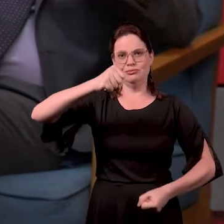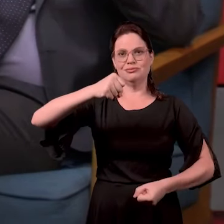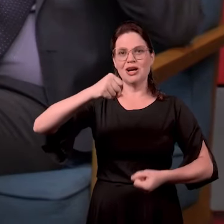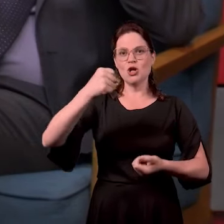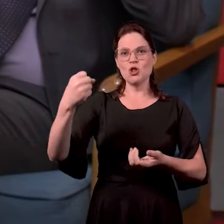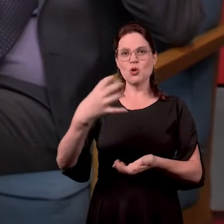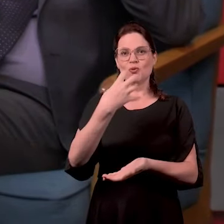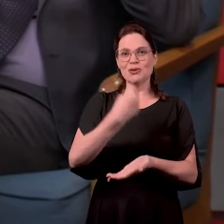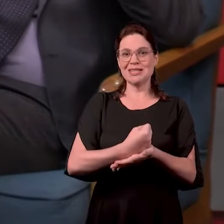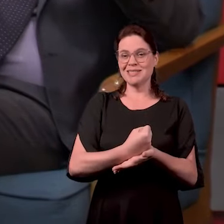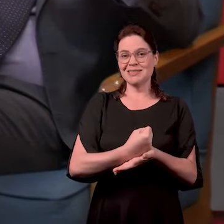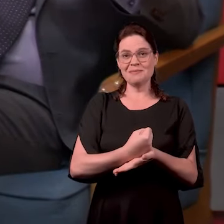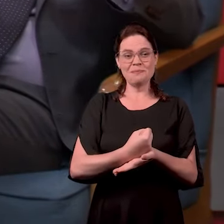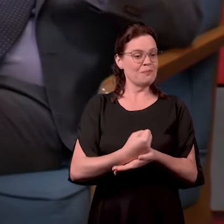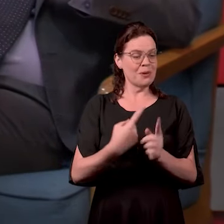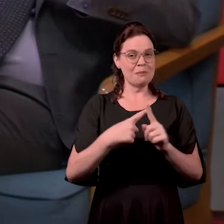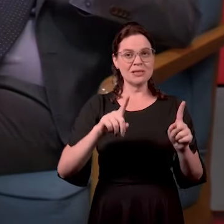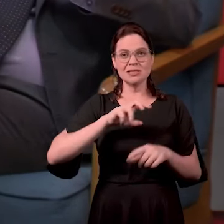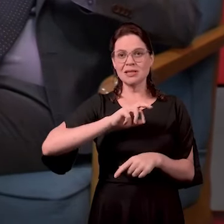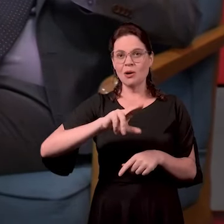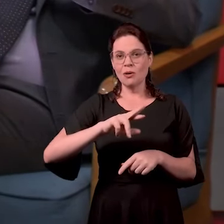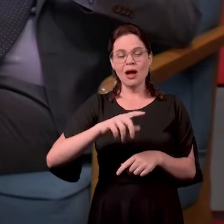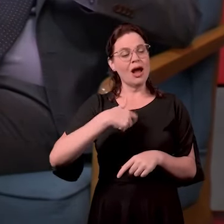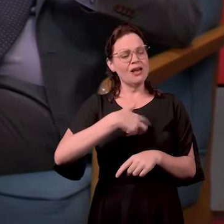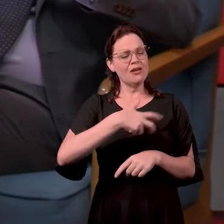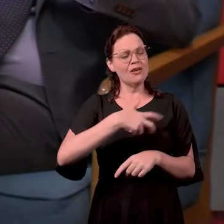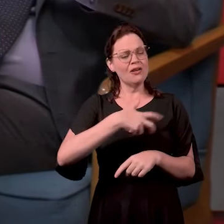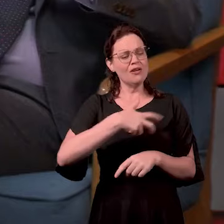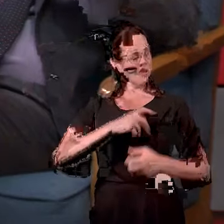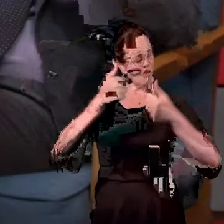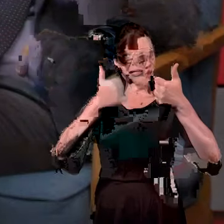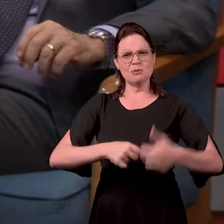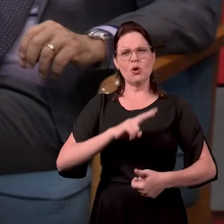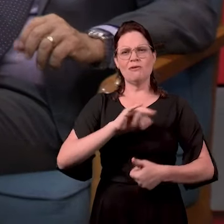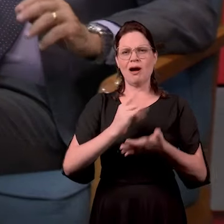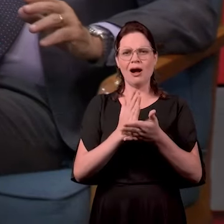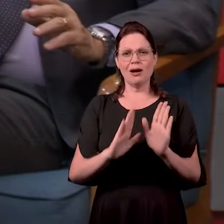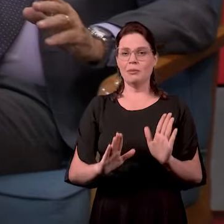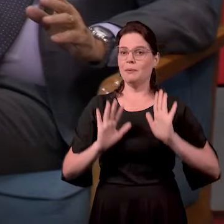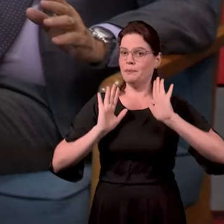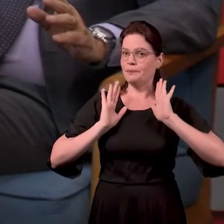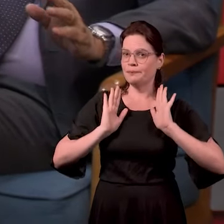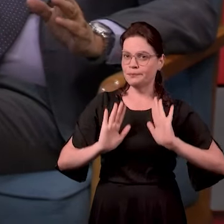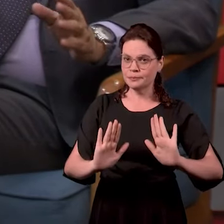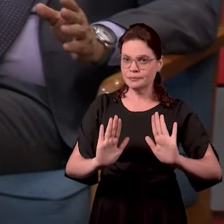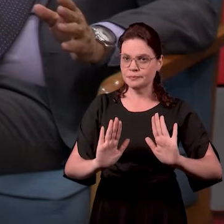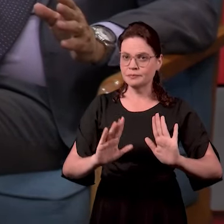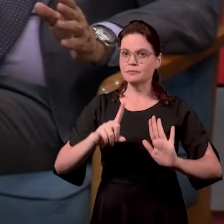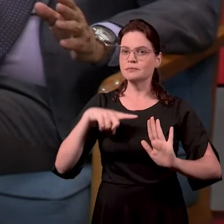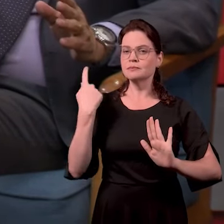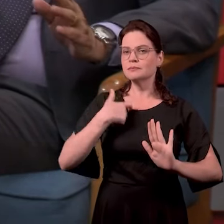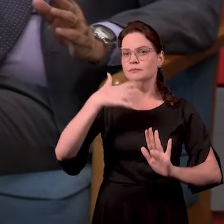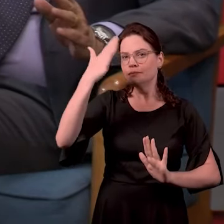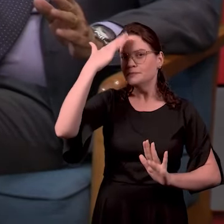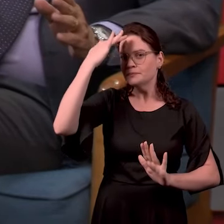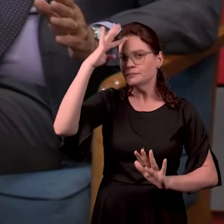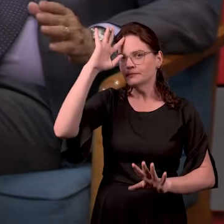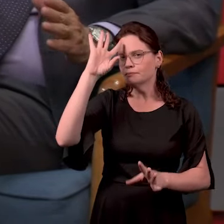século. Então, que os dons espirituais na carta de Paulo. No entanto, o que